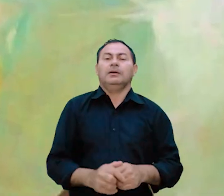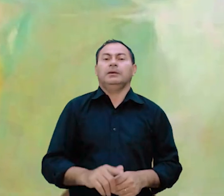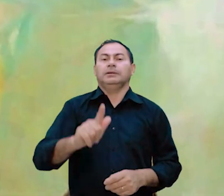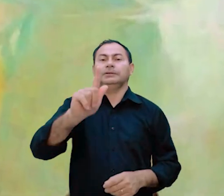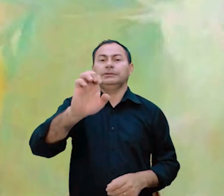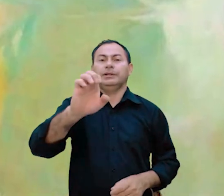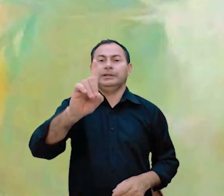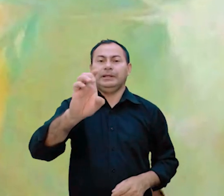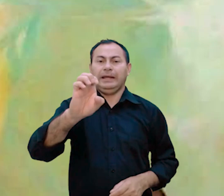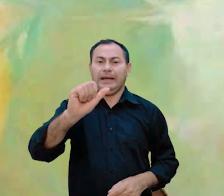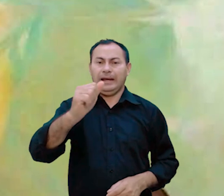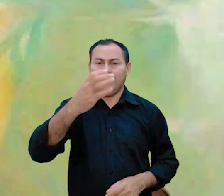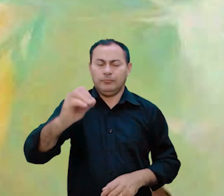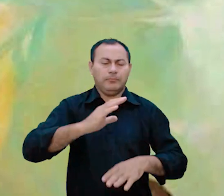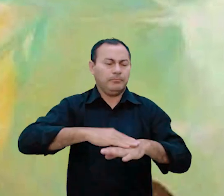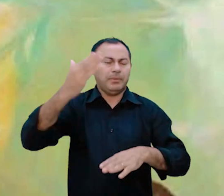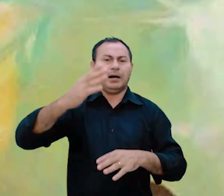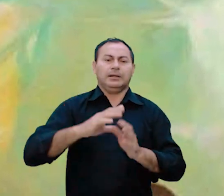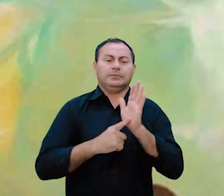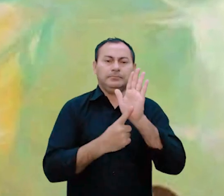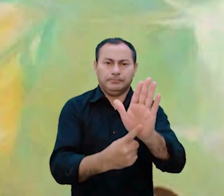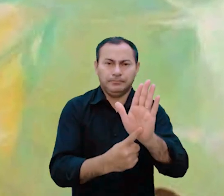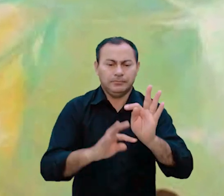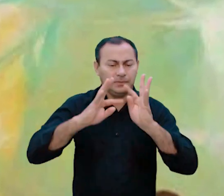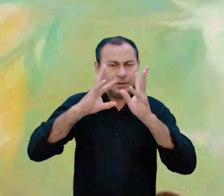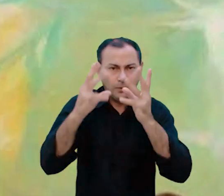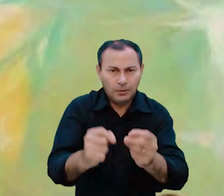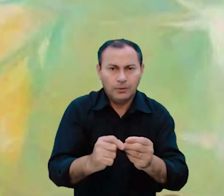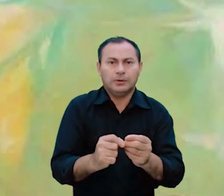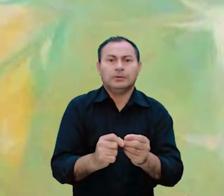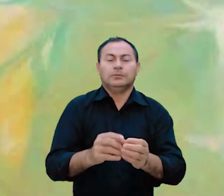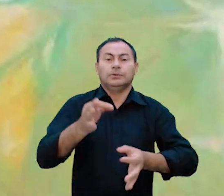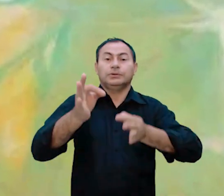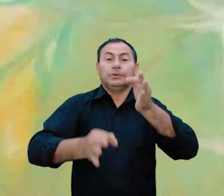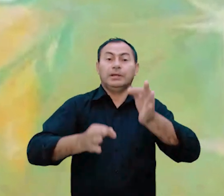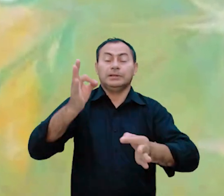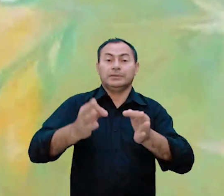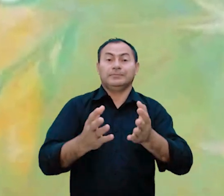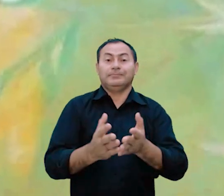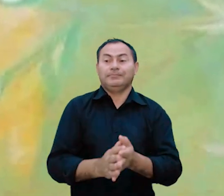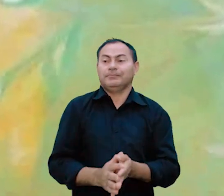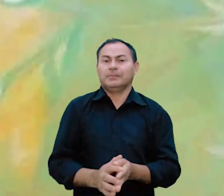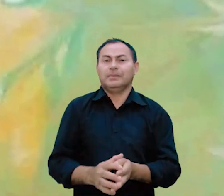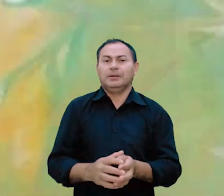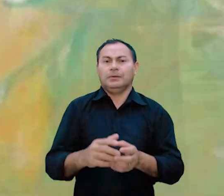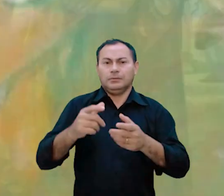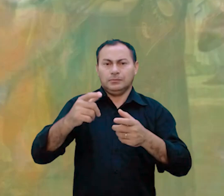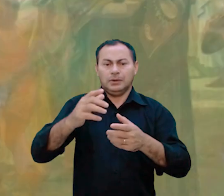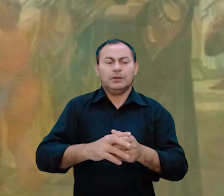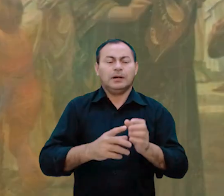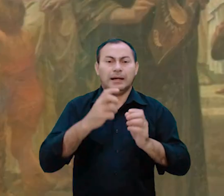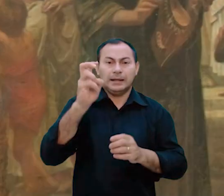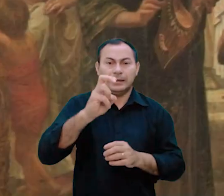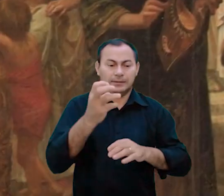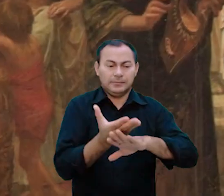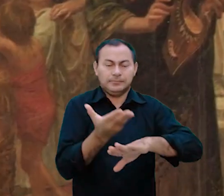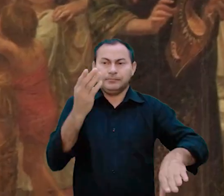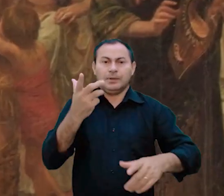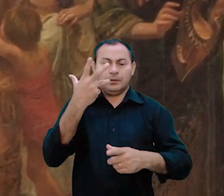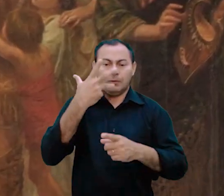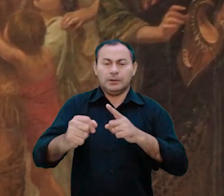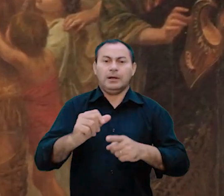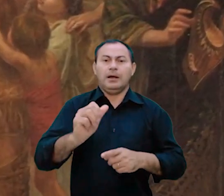libertador foi Gideão, provavelmente o mais destacado de todos os juízes. A quinta apostasia resultou